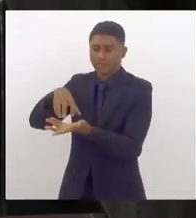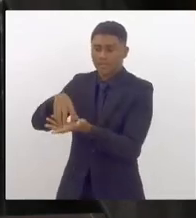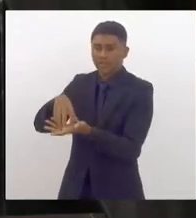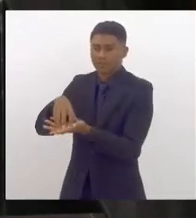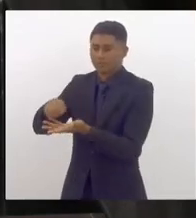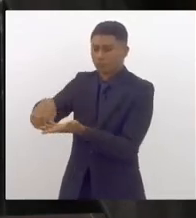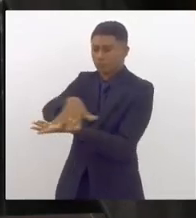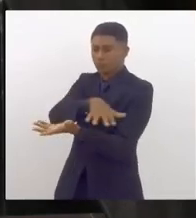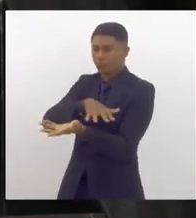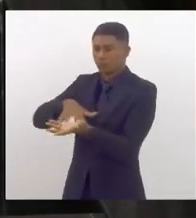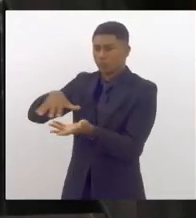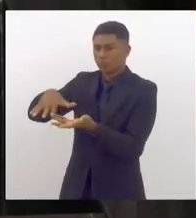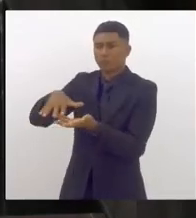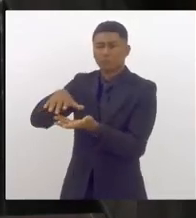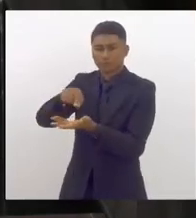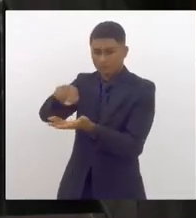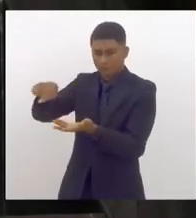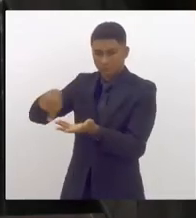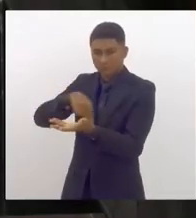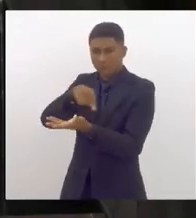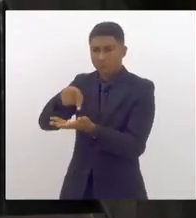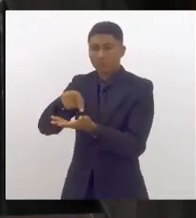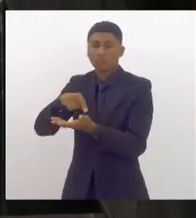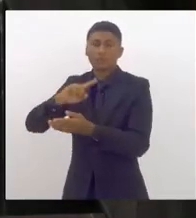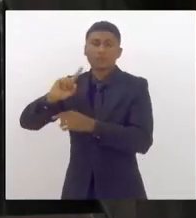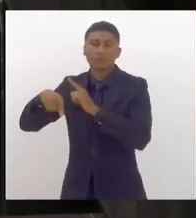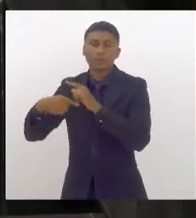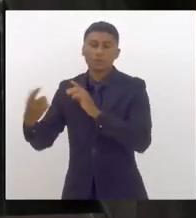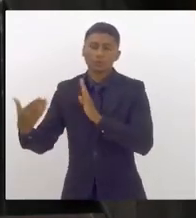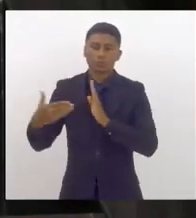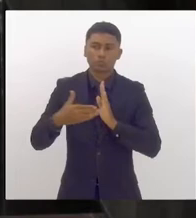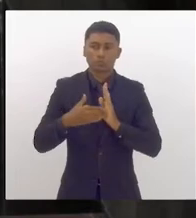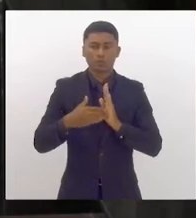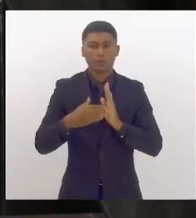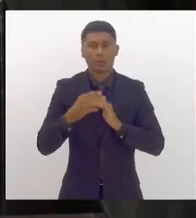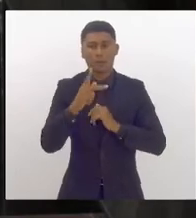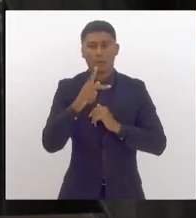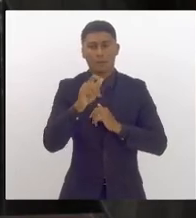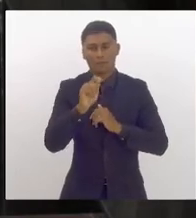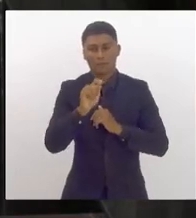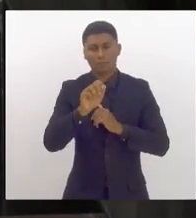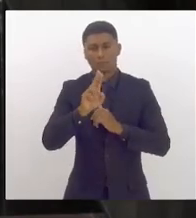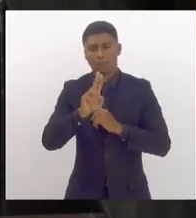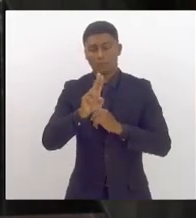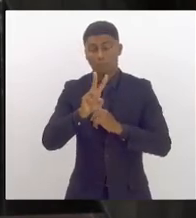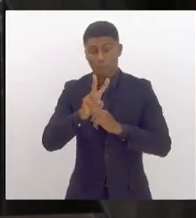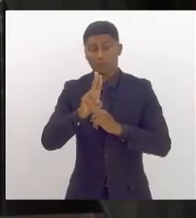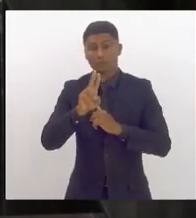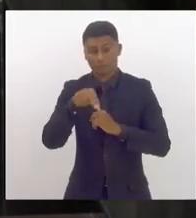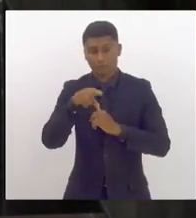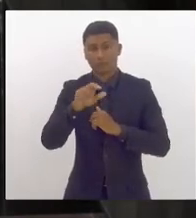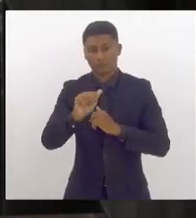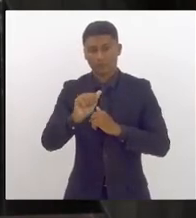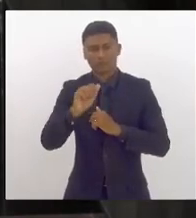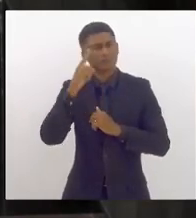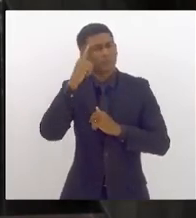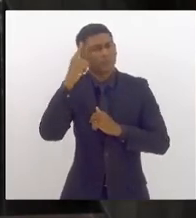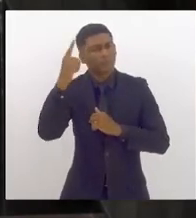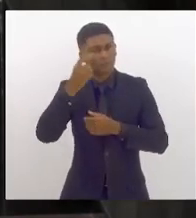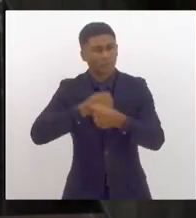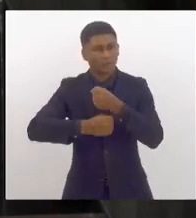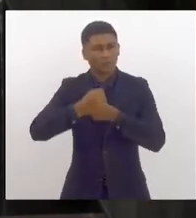e indo à Pavuna eu queria lembrar senhora presidente que